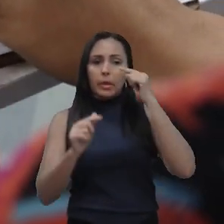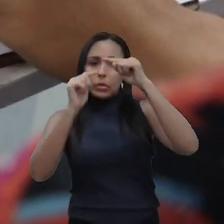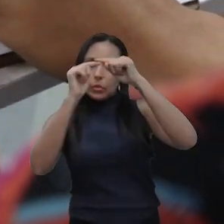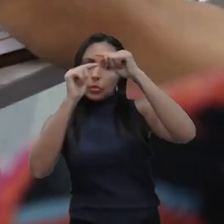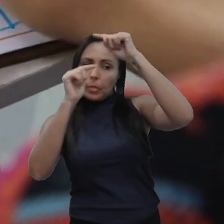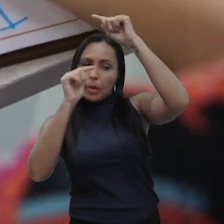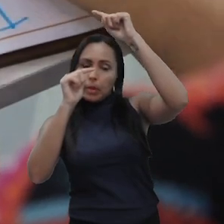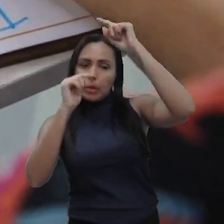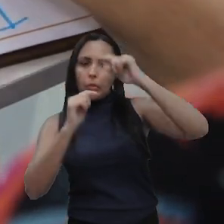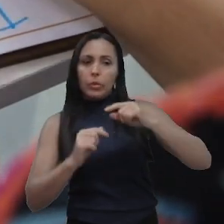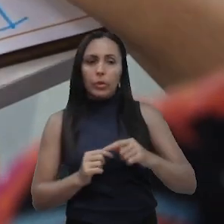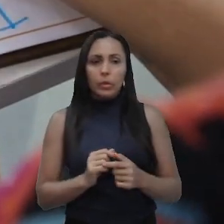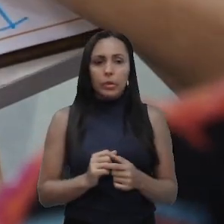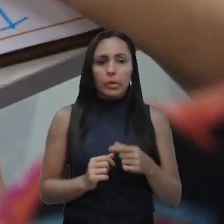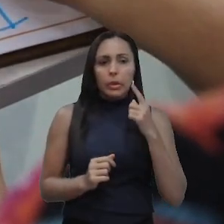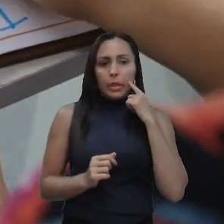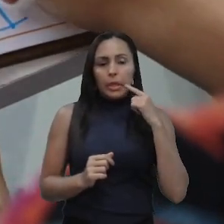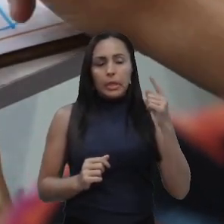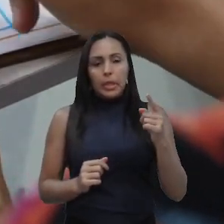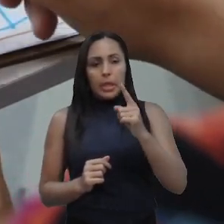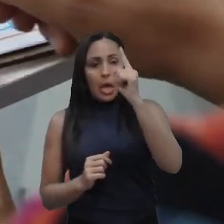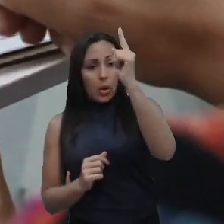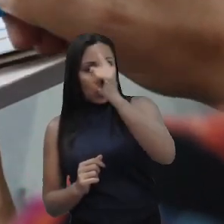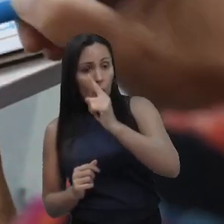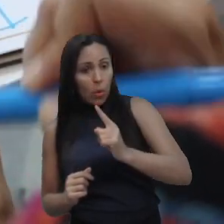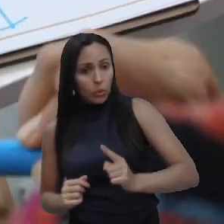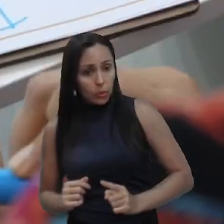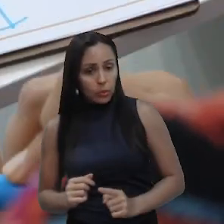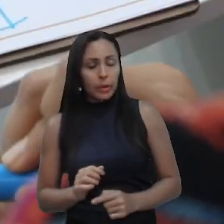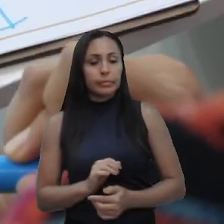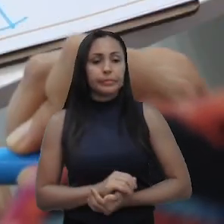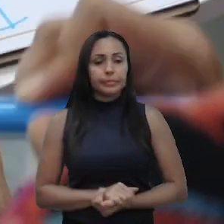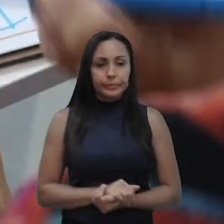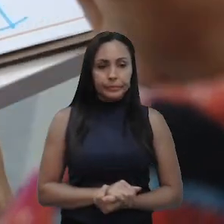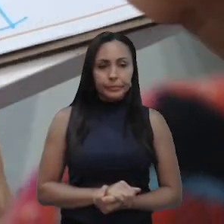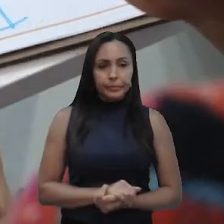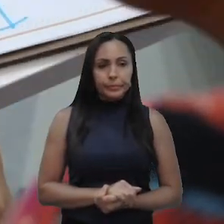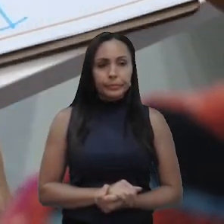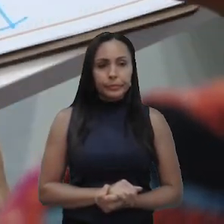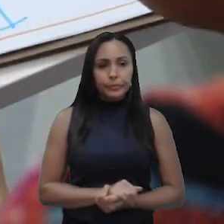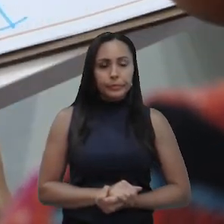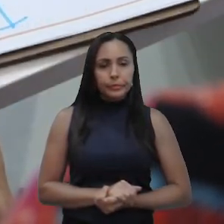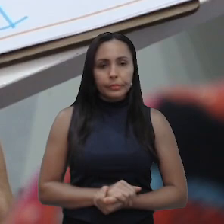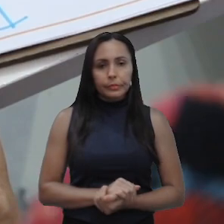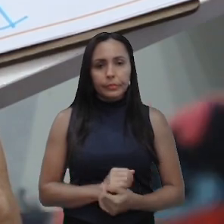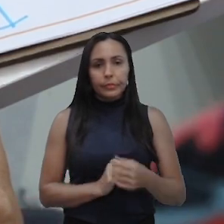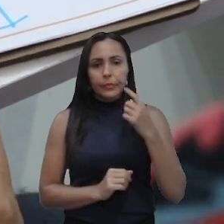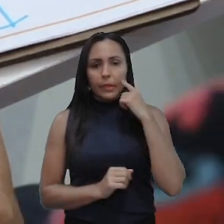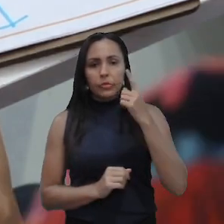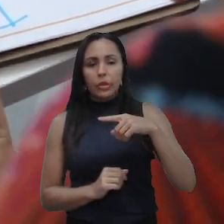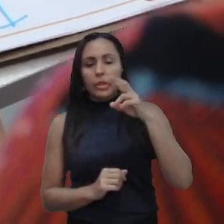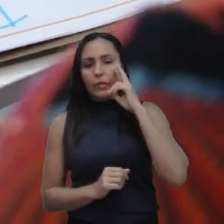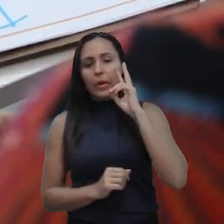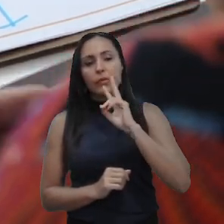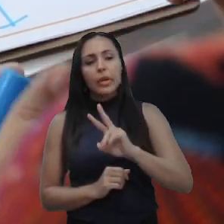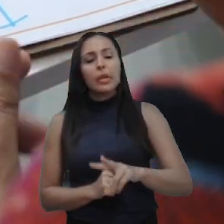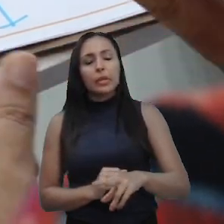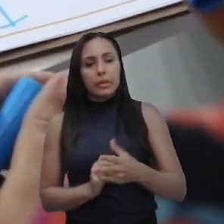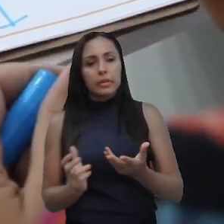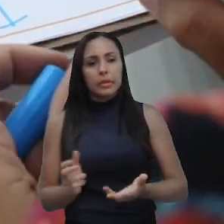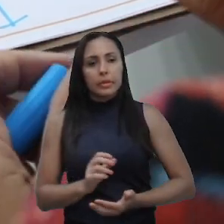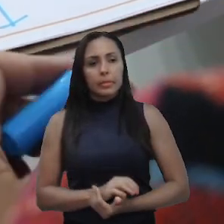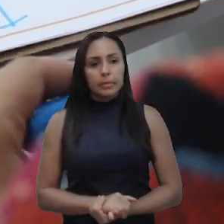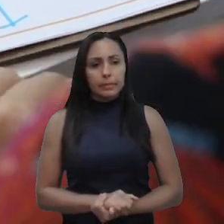e entre a coluna central, a vértebra do livro, que a gente vai ver nas próximas